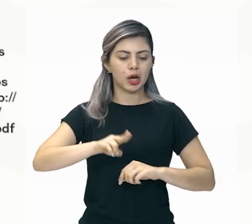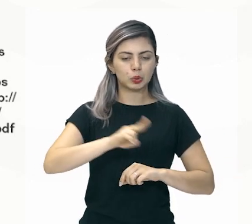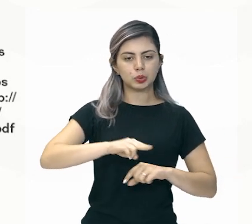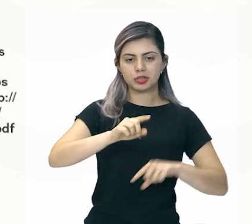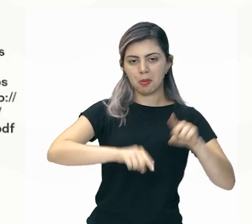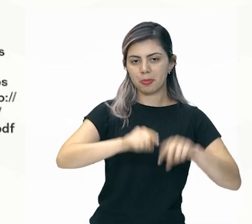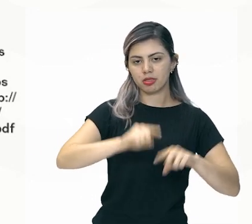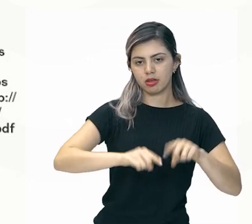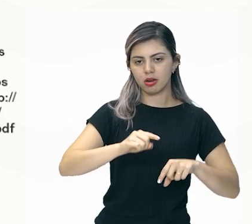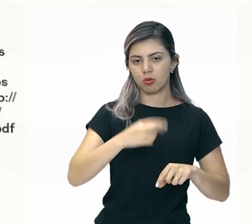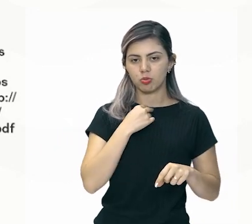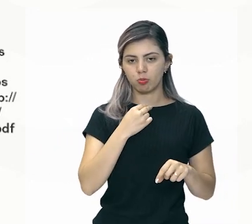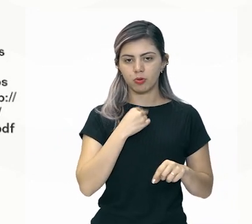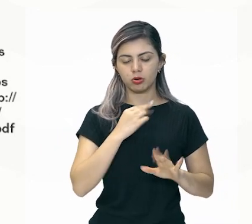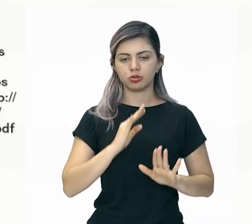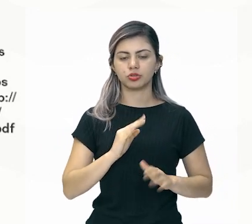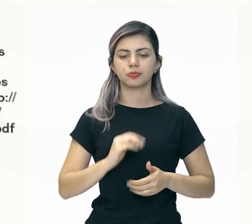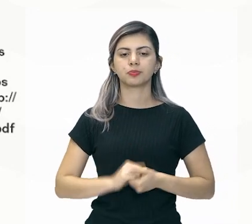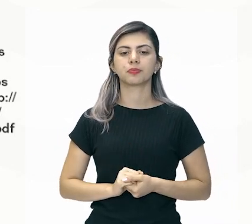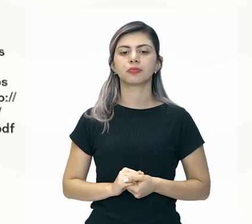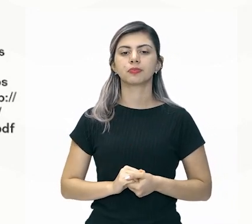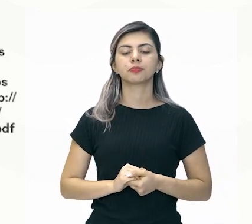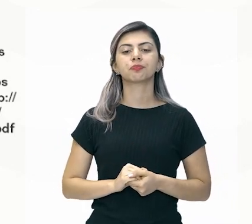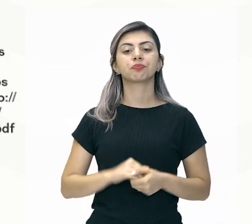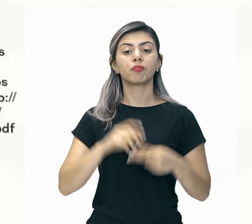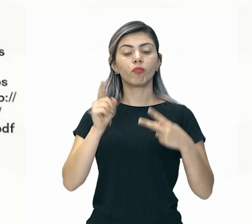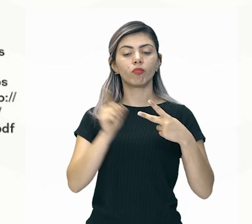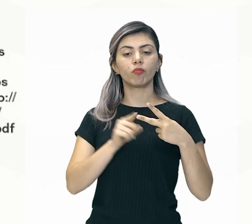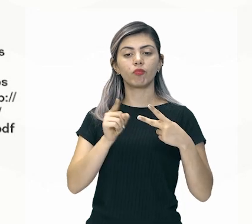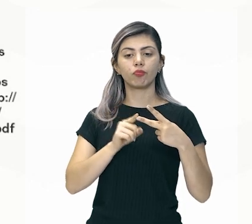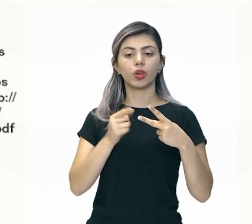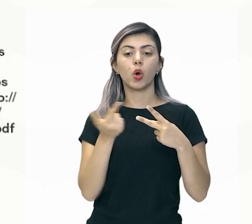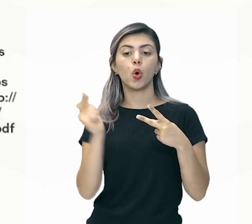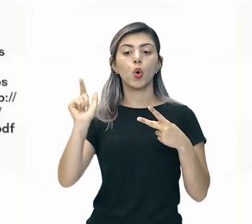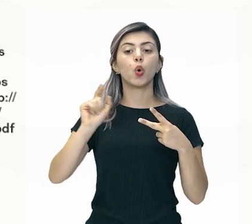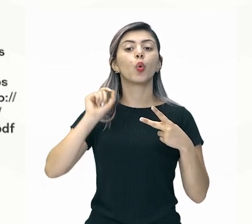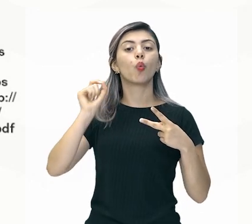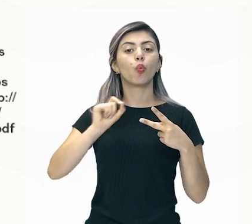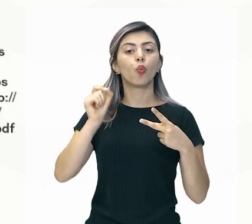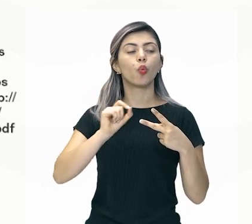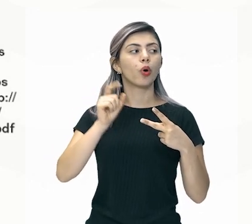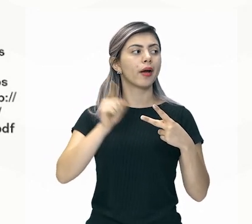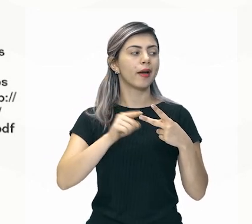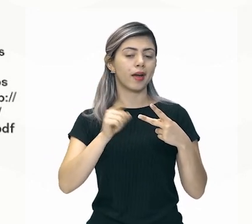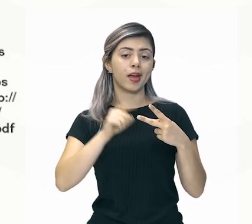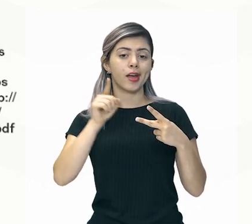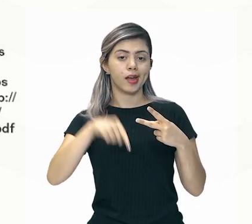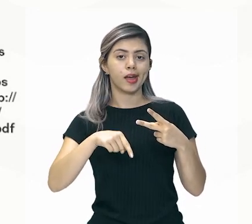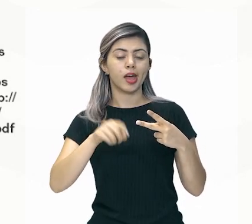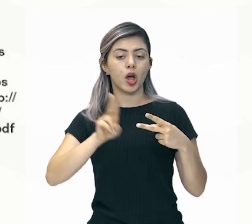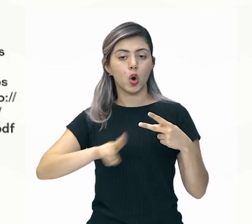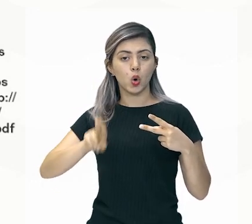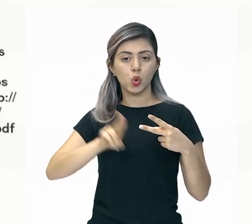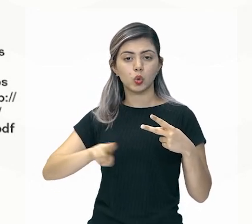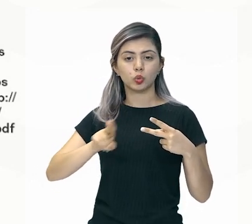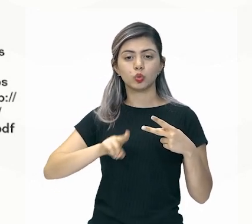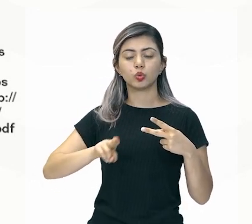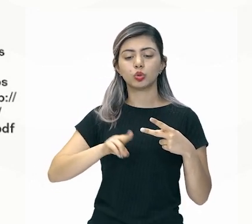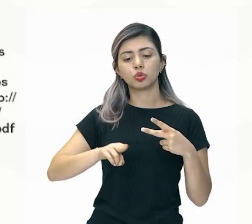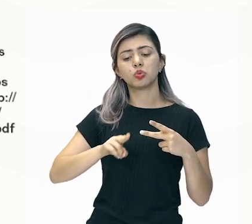parques nacionais. Em seguida, a gente tem o outro tipo de unidade de conservação, que é a de uso sustentável, uma